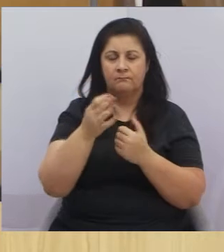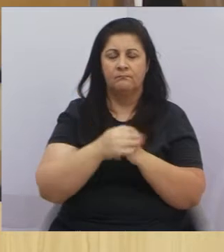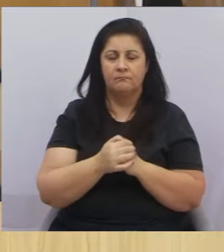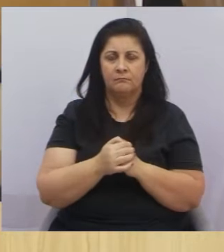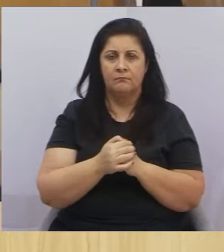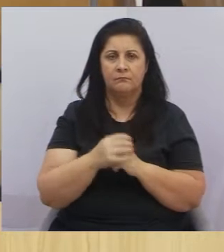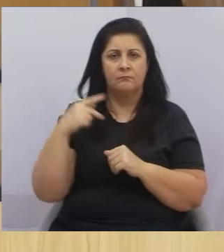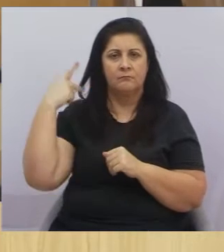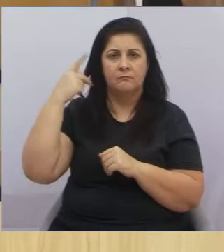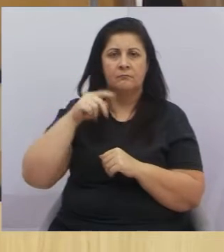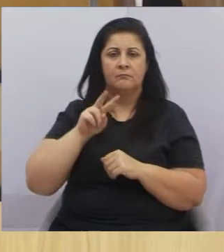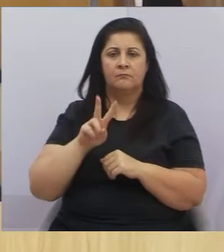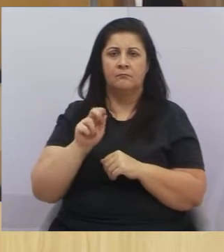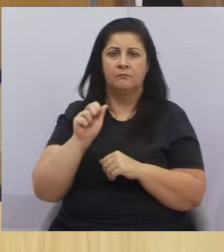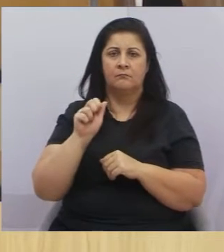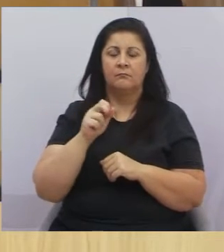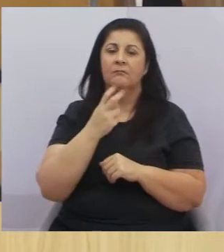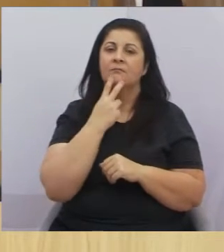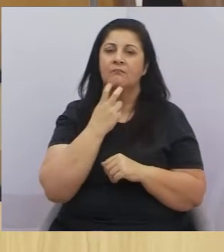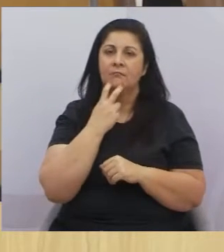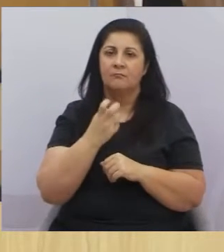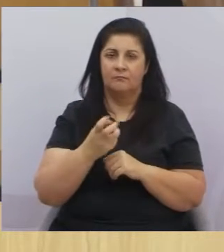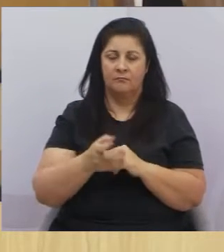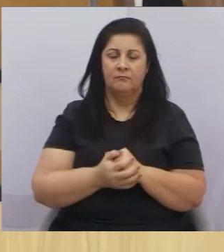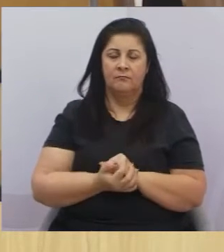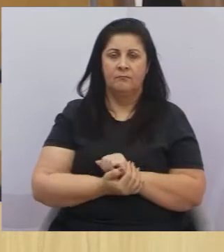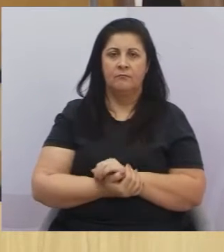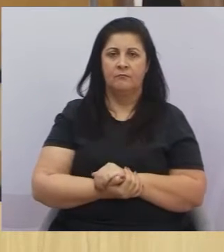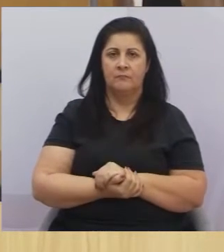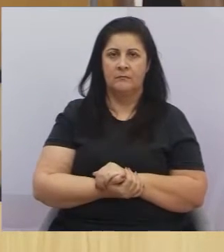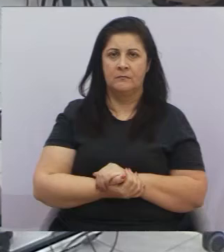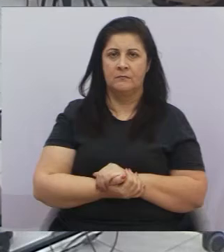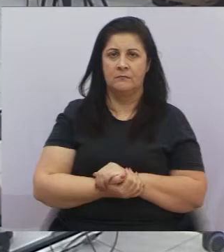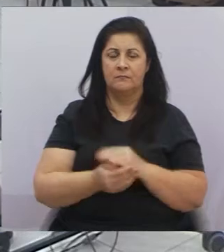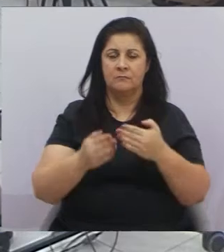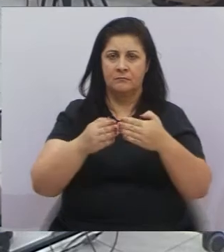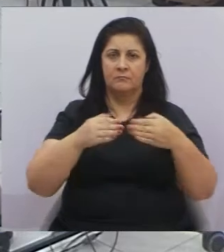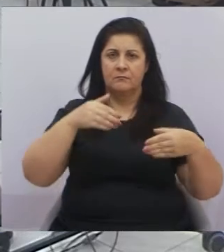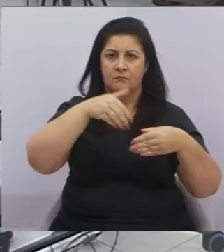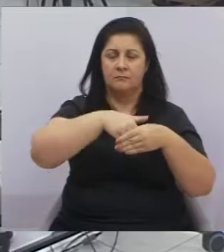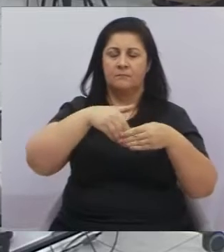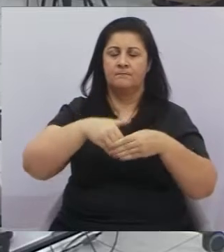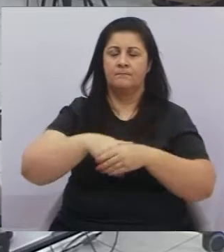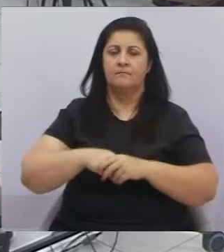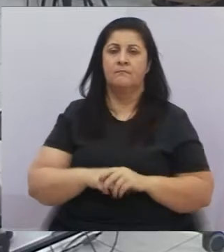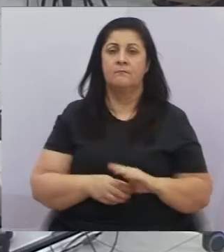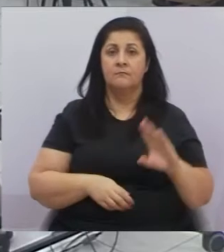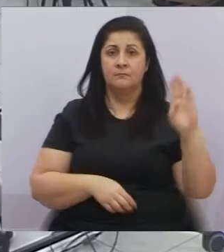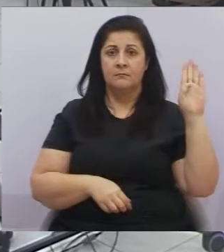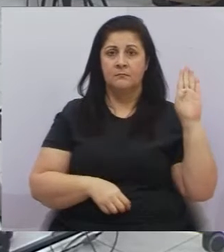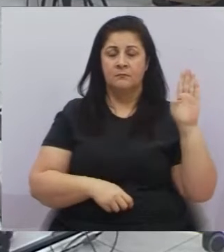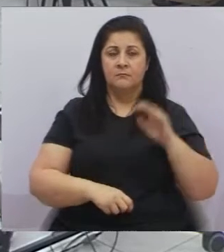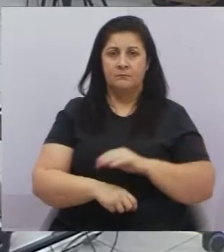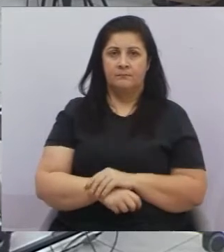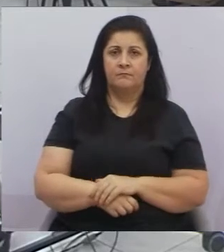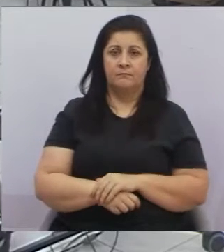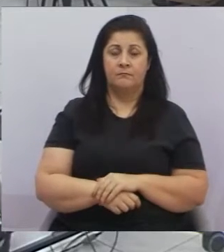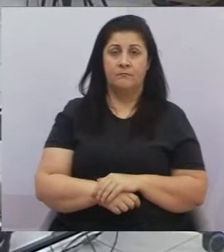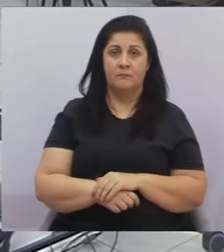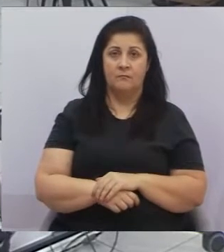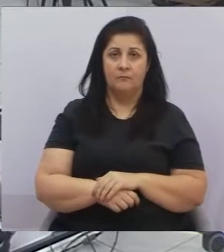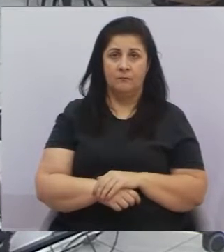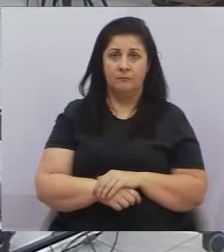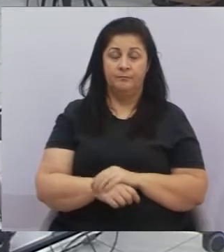vereador Valmir do Parque Meia Lua. Foi pedido votação, senhor presidente. Presidente, olha o